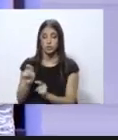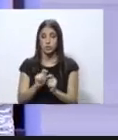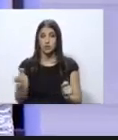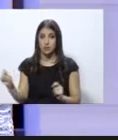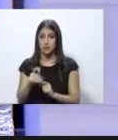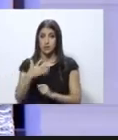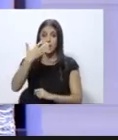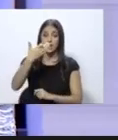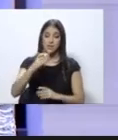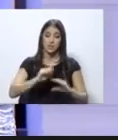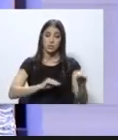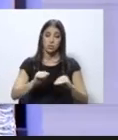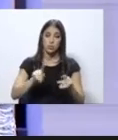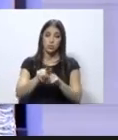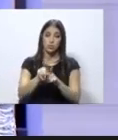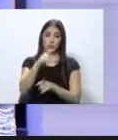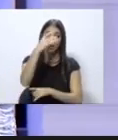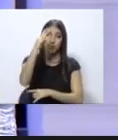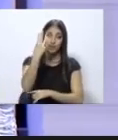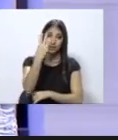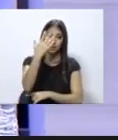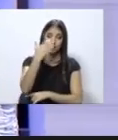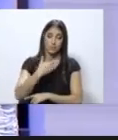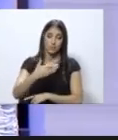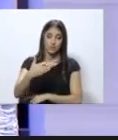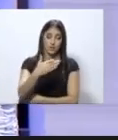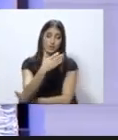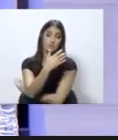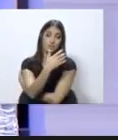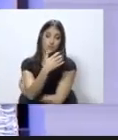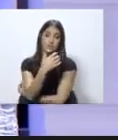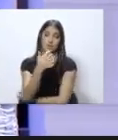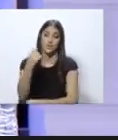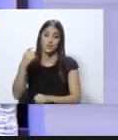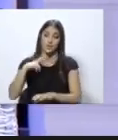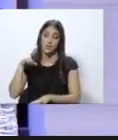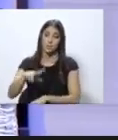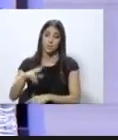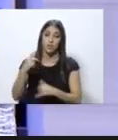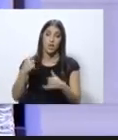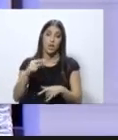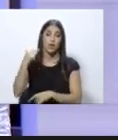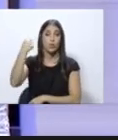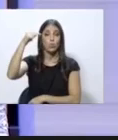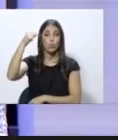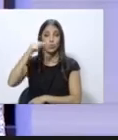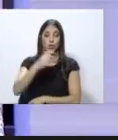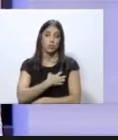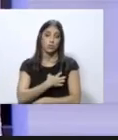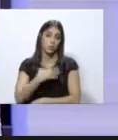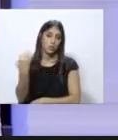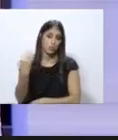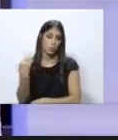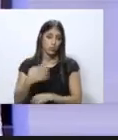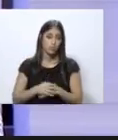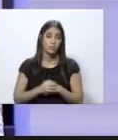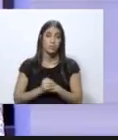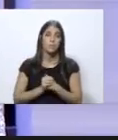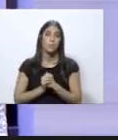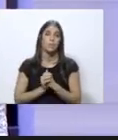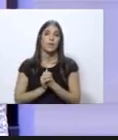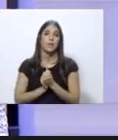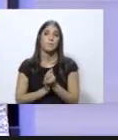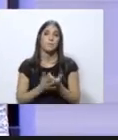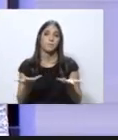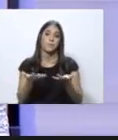em três semanas para quem joga a Liga dos Campeões, que em Portugal é o Futebol Clube Porto, que são jogos do mais alto, e é preciso que haja do mais alto nível. Portanto,